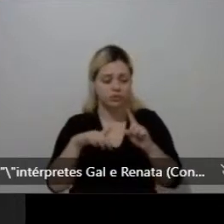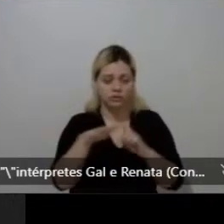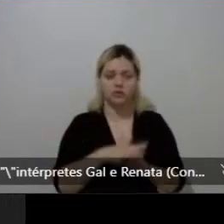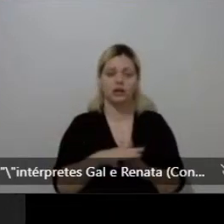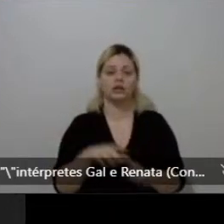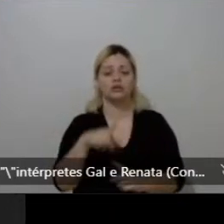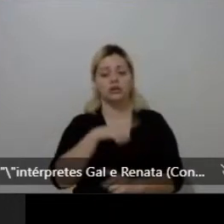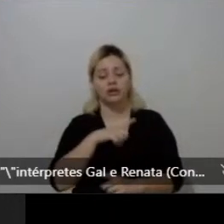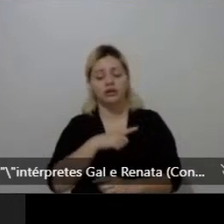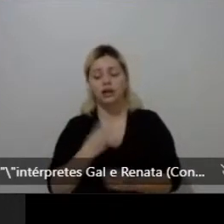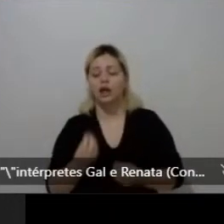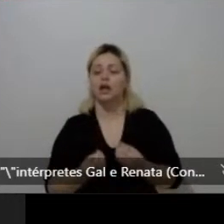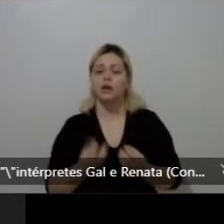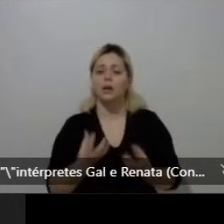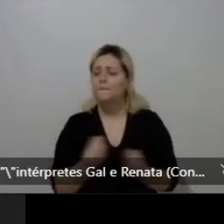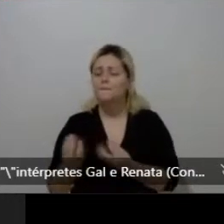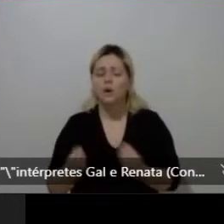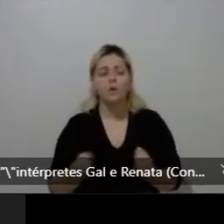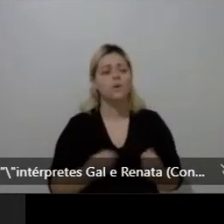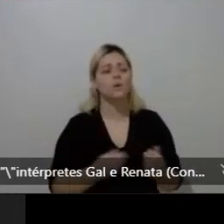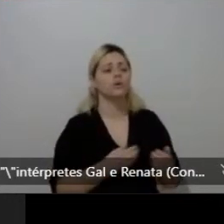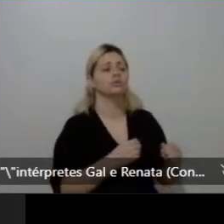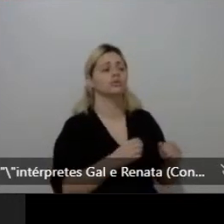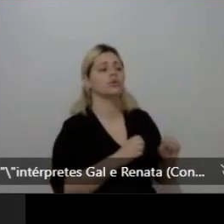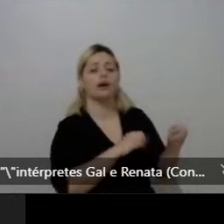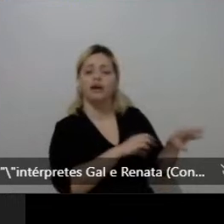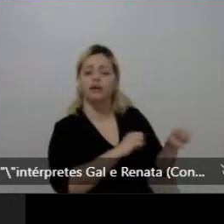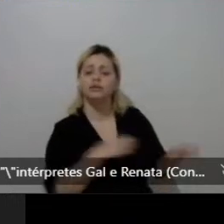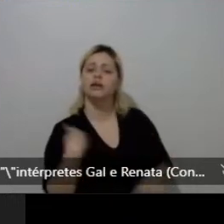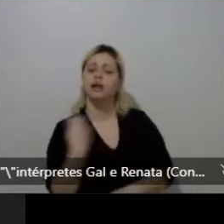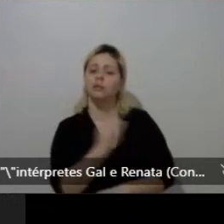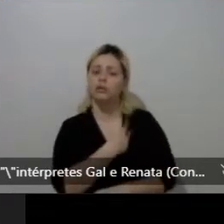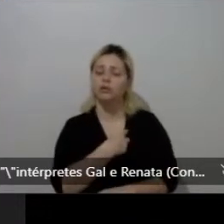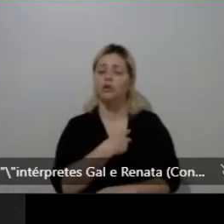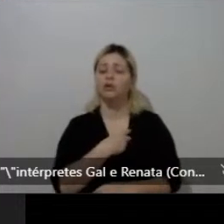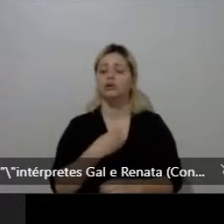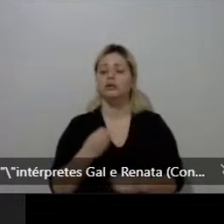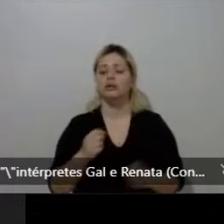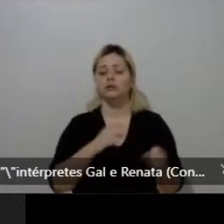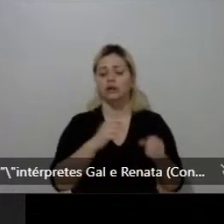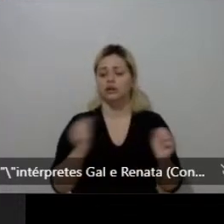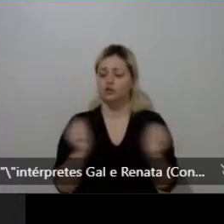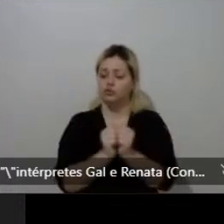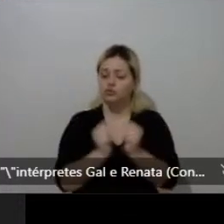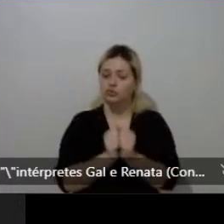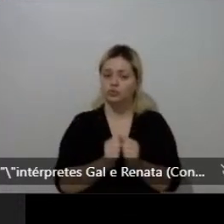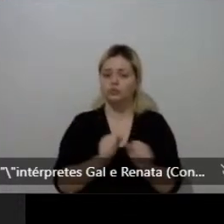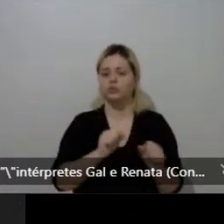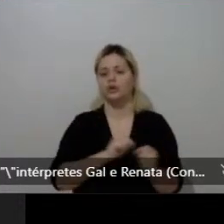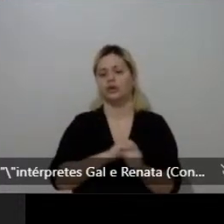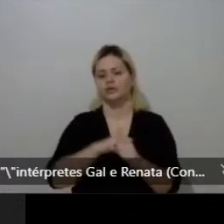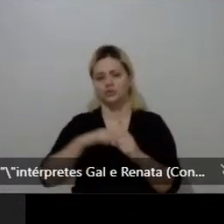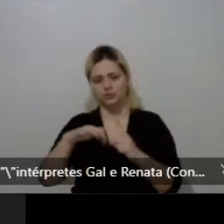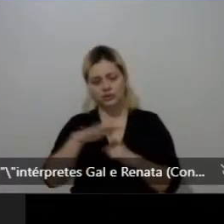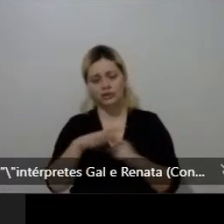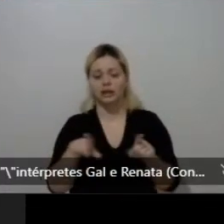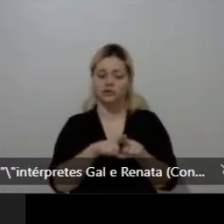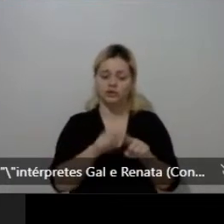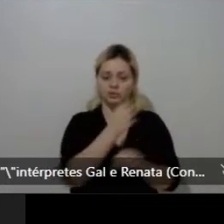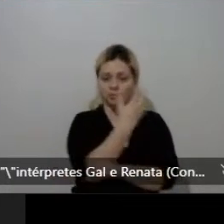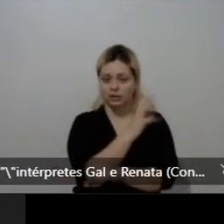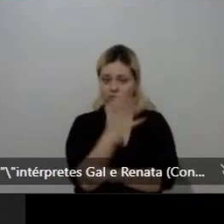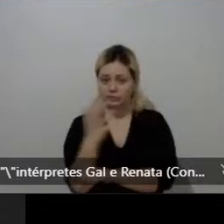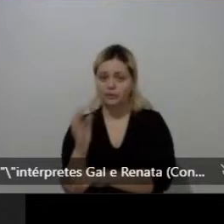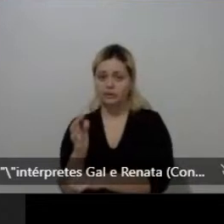muito a ensinar para todos nós sobre a relação entre sociedade e natureza. E essa disputa do marco